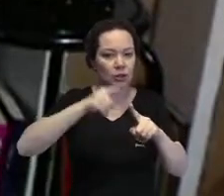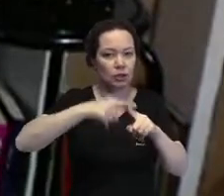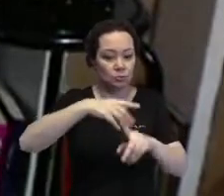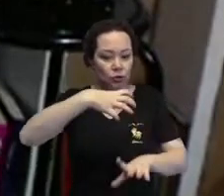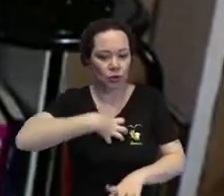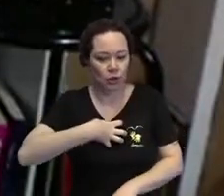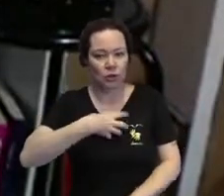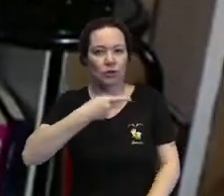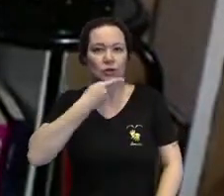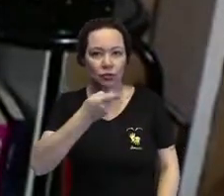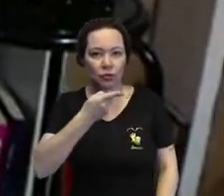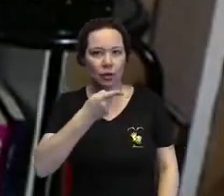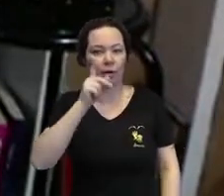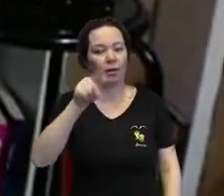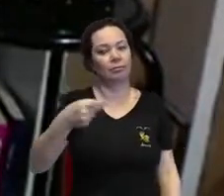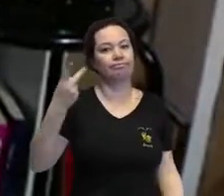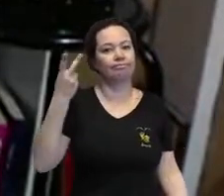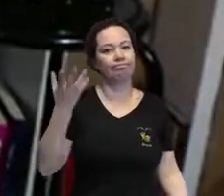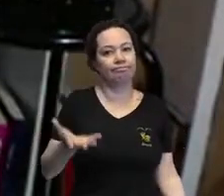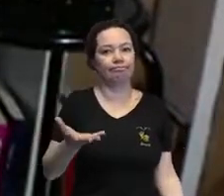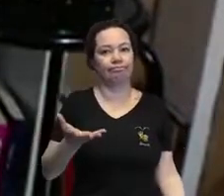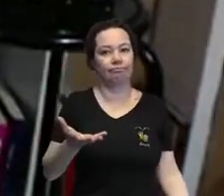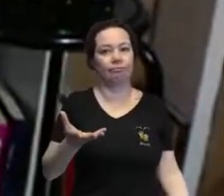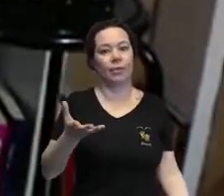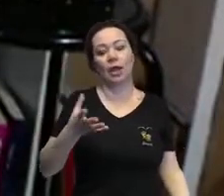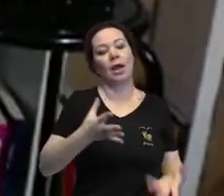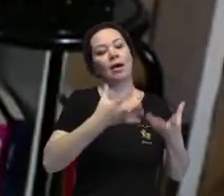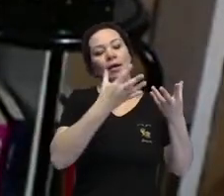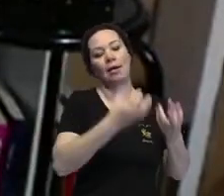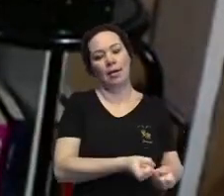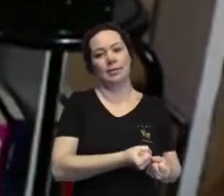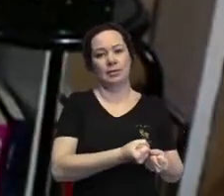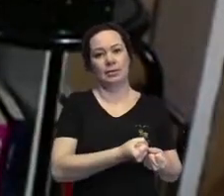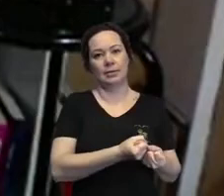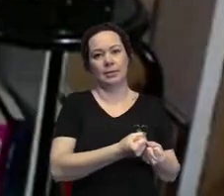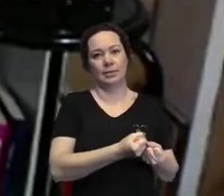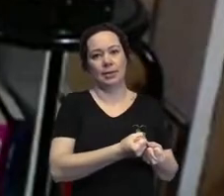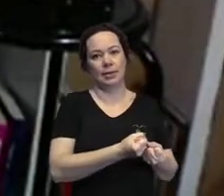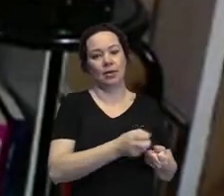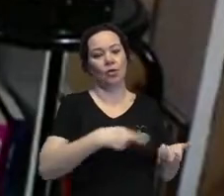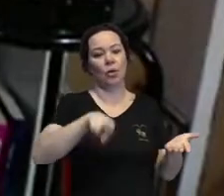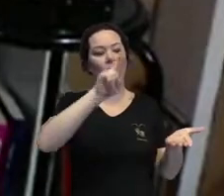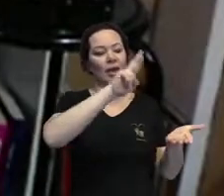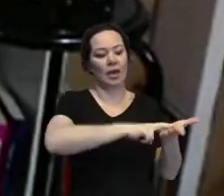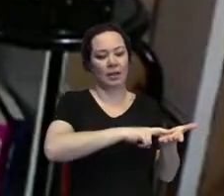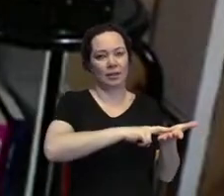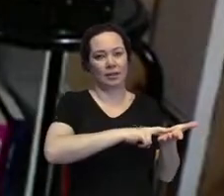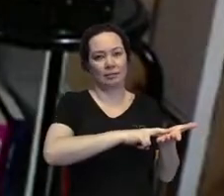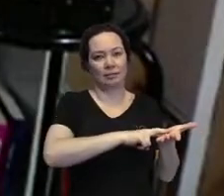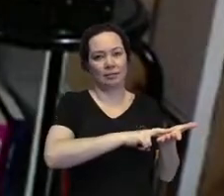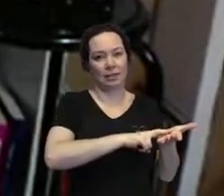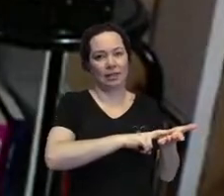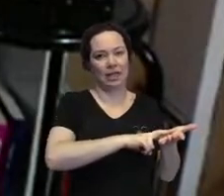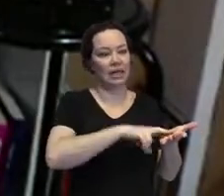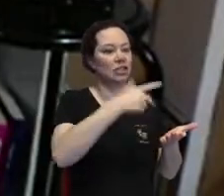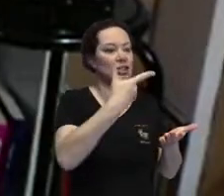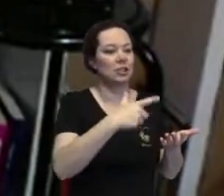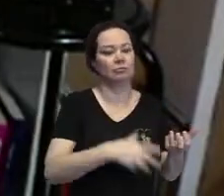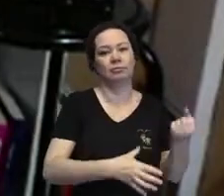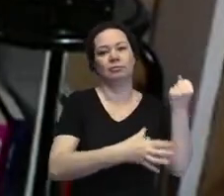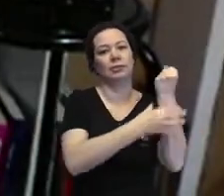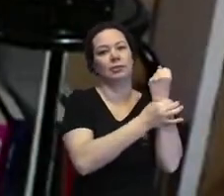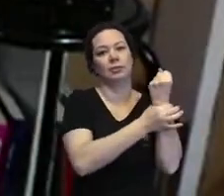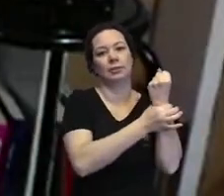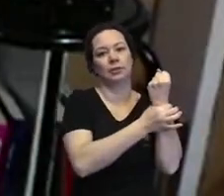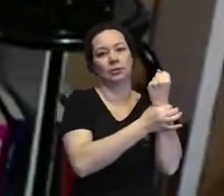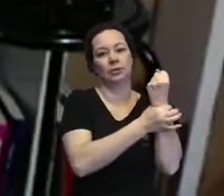estamos naturalmente comungando com a realidade líquida e insegura da